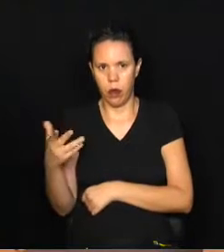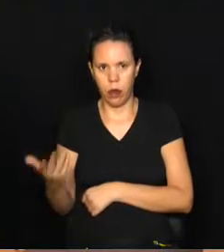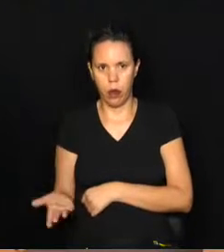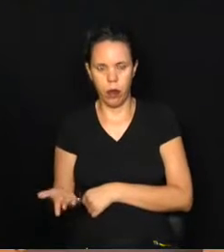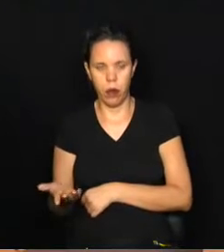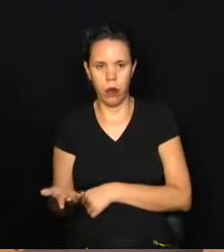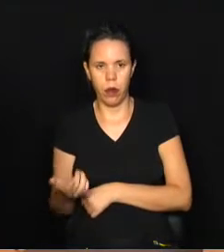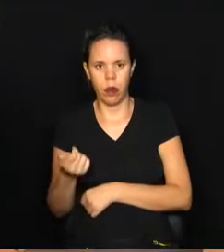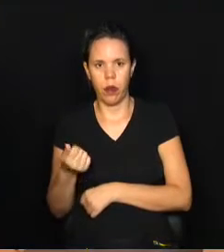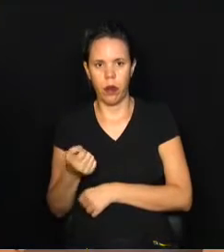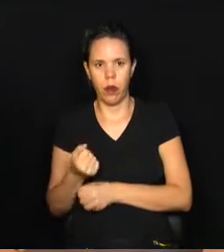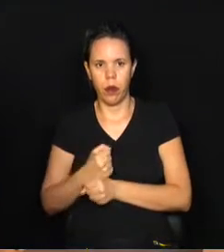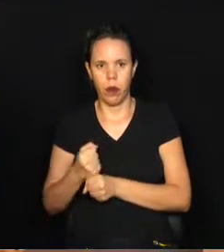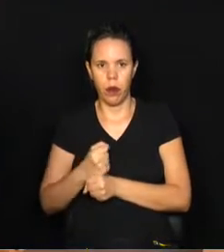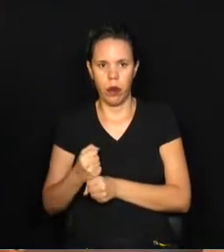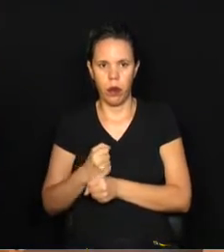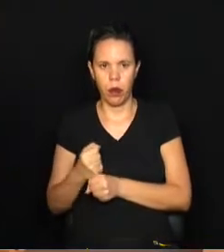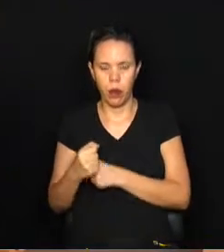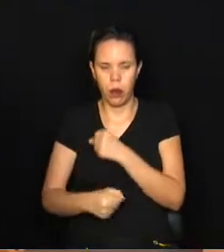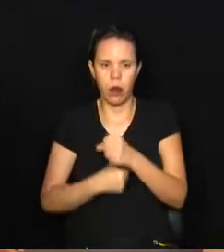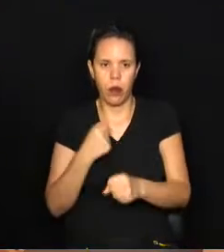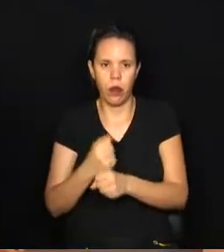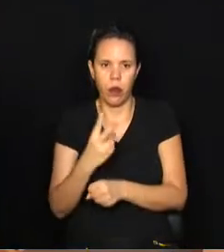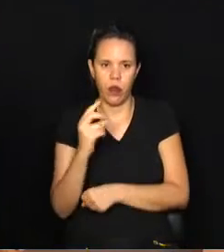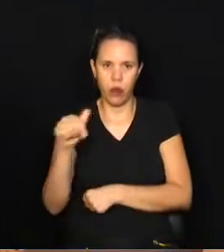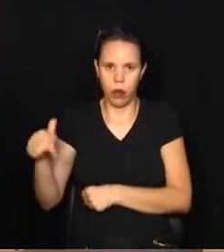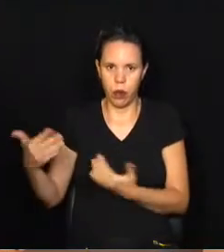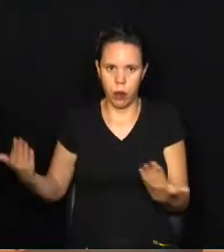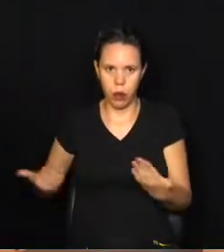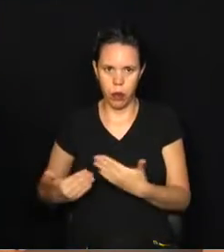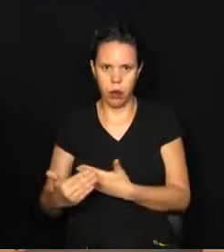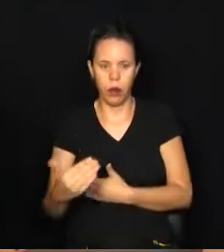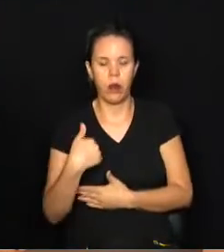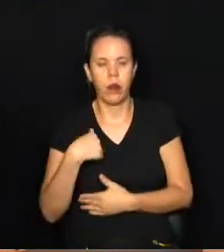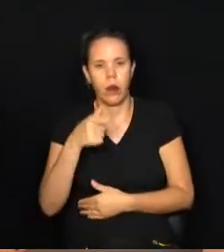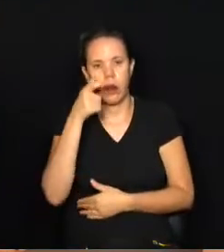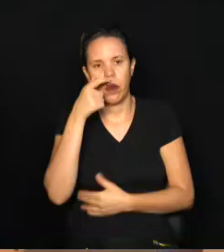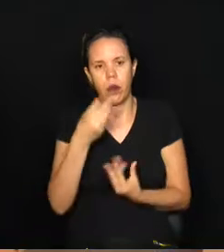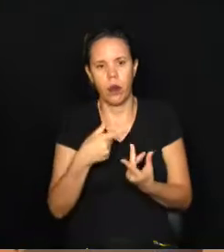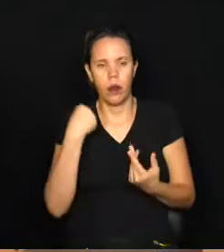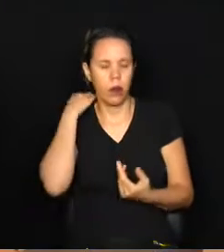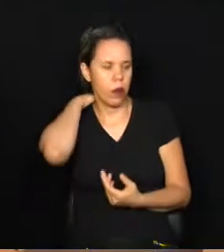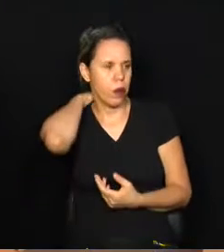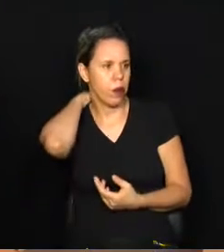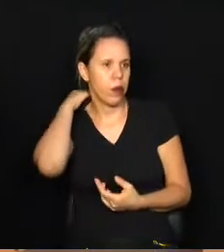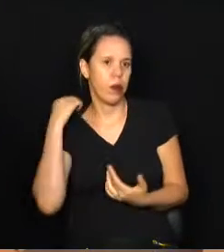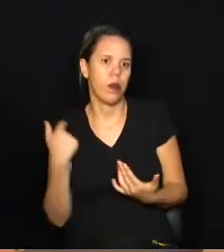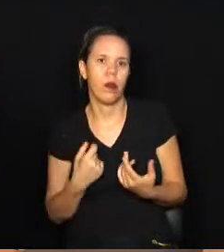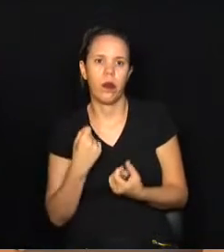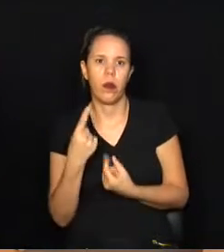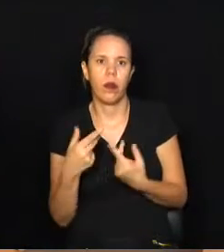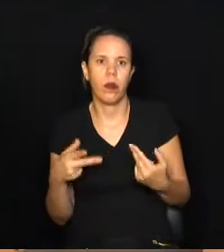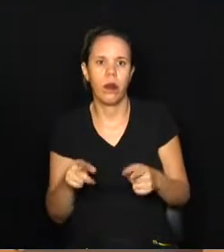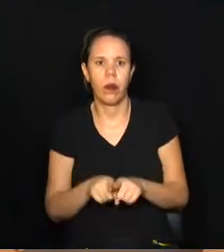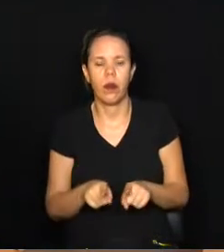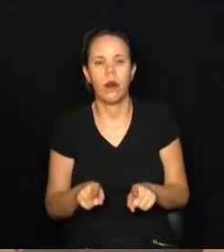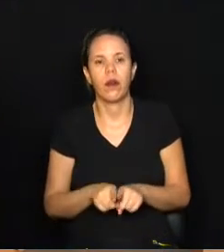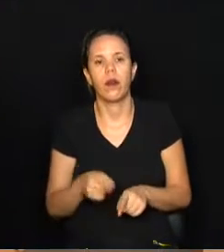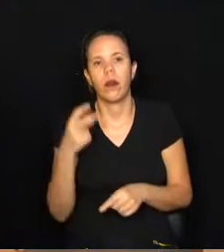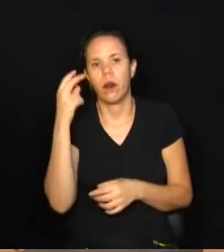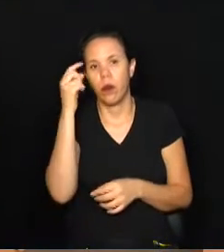nesses poucos anos, né, de 2017 para cá, eu observei muitas coisas, e uma delas é que o